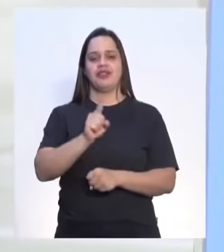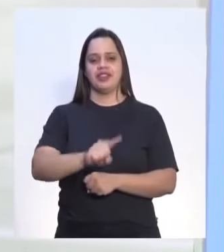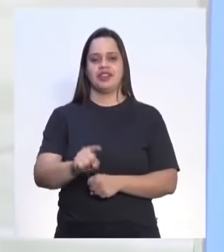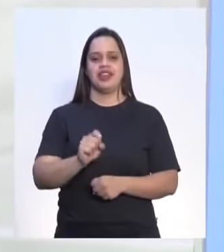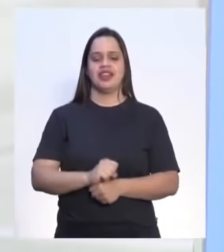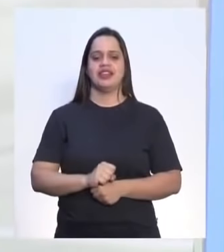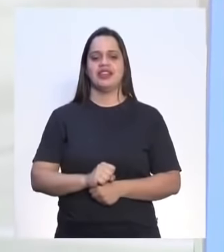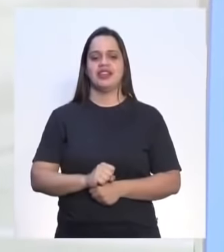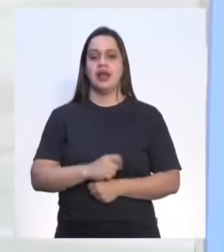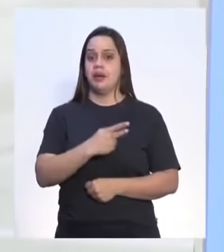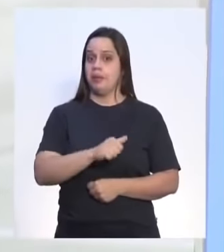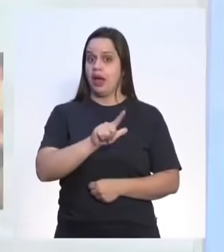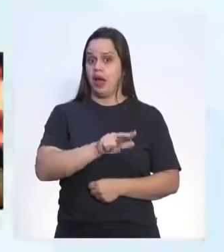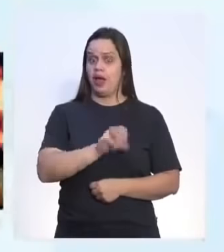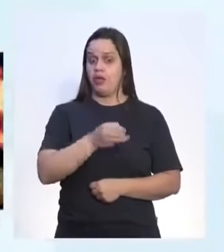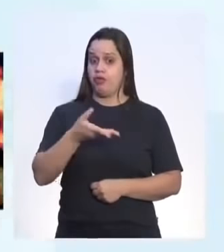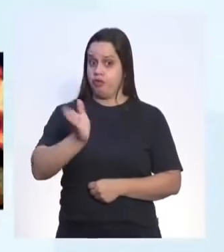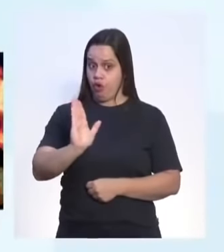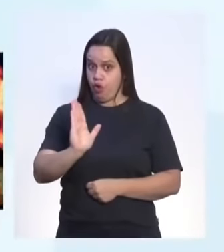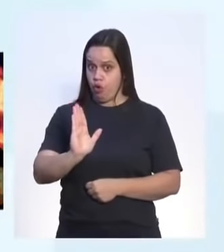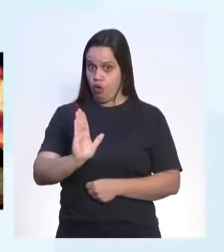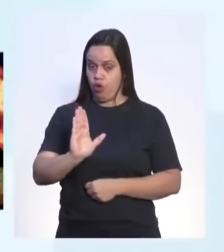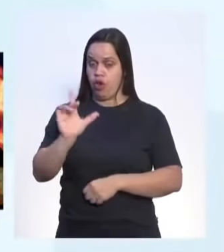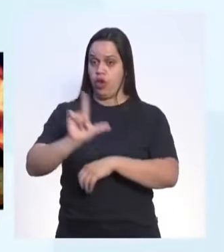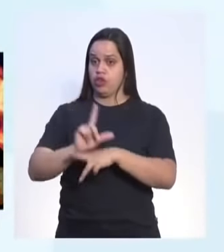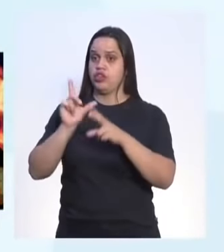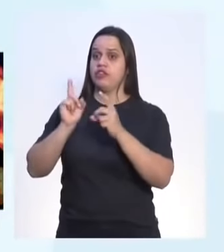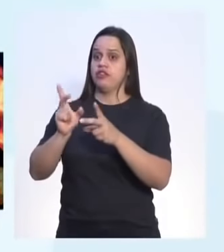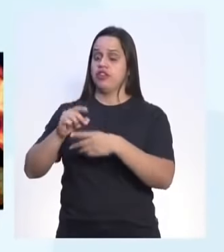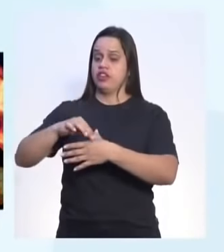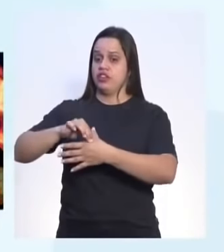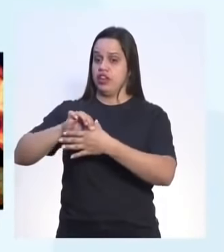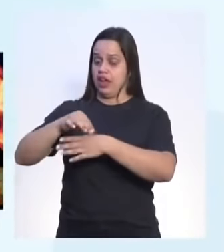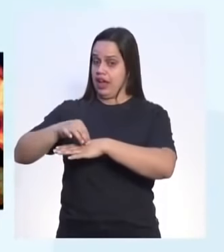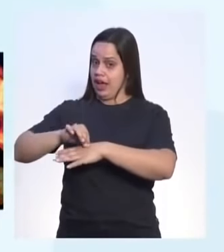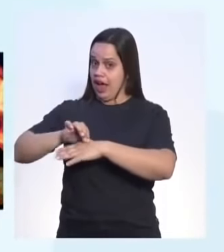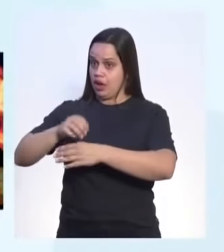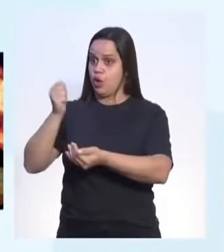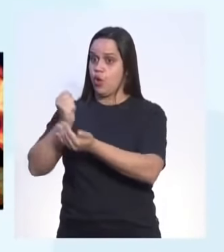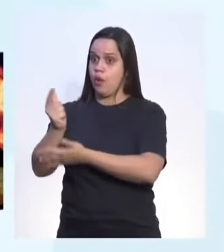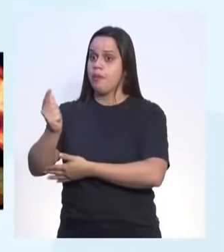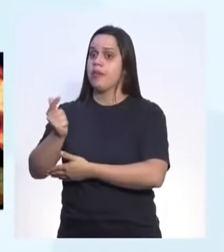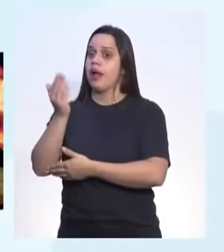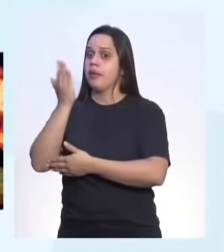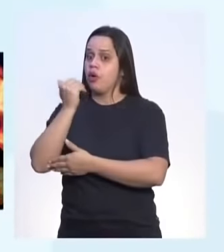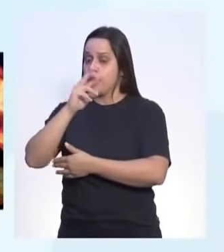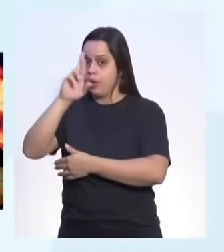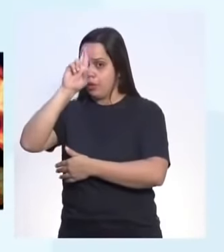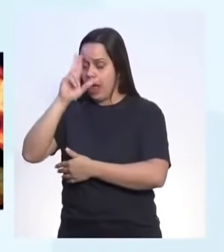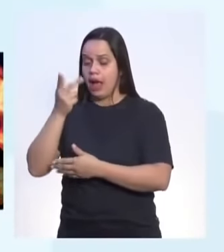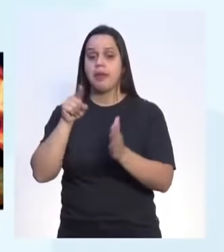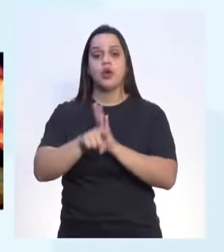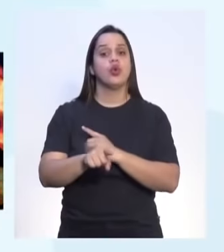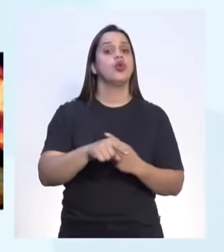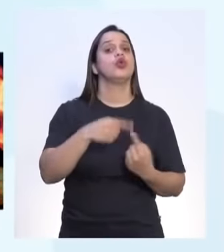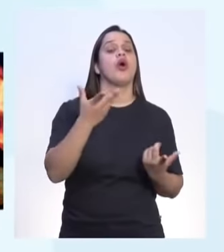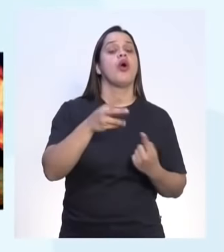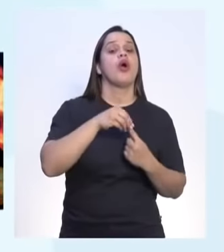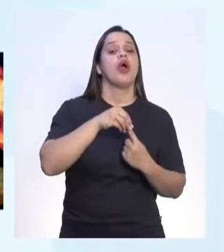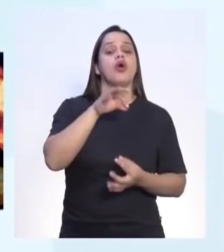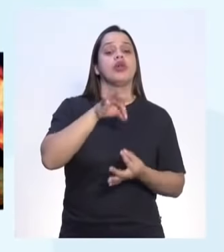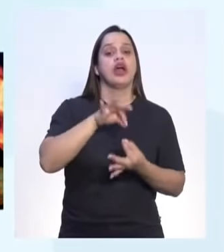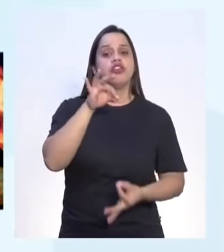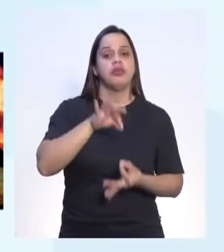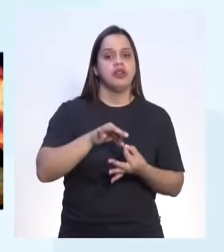beleza? Paulo foi ao açougue, ó, lê bem a frase. A comprar a carne para o almoço. Qual é a unidade de medida mais adequada